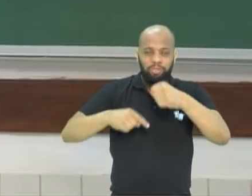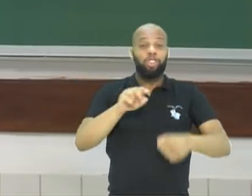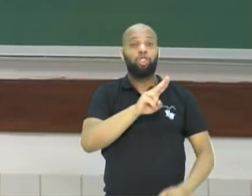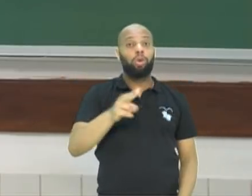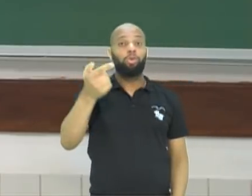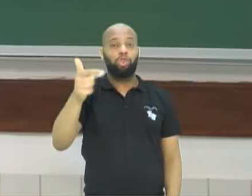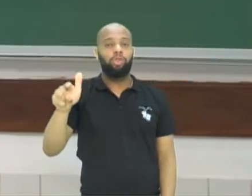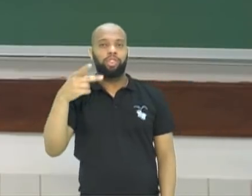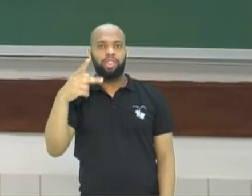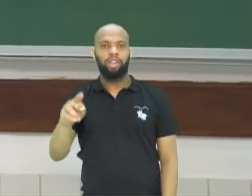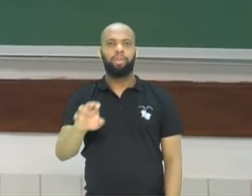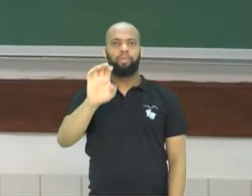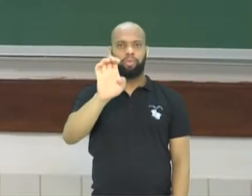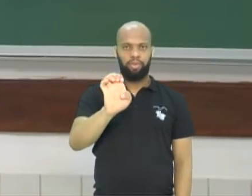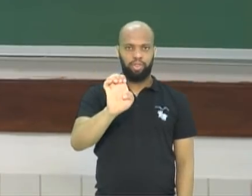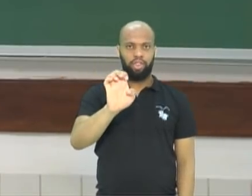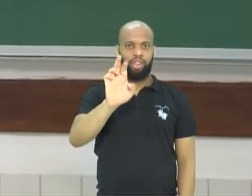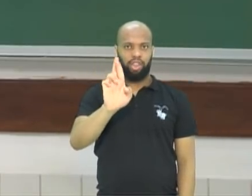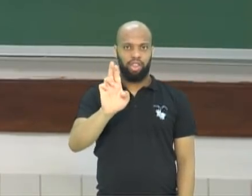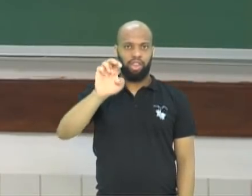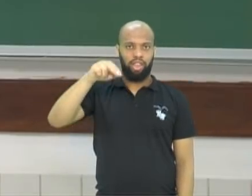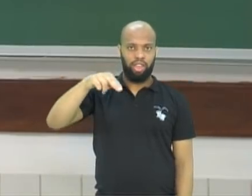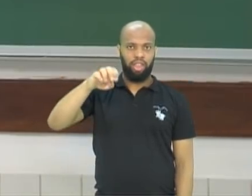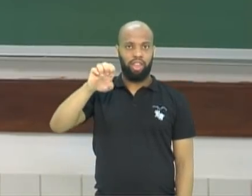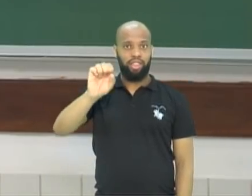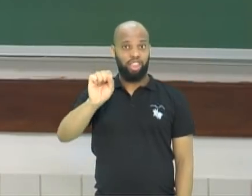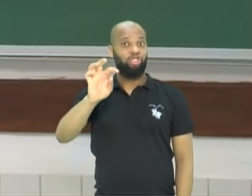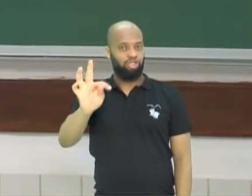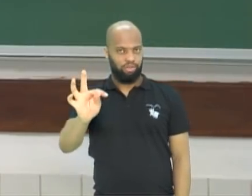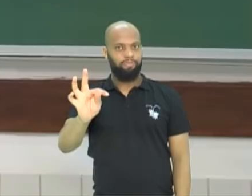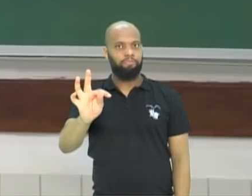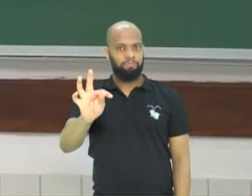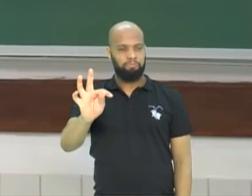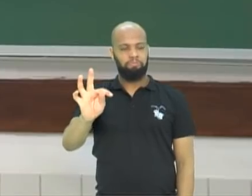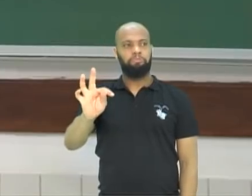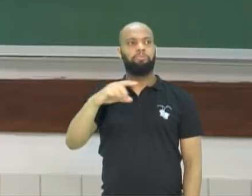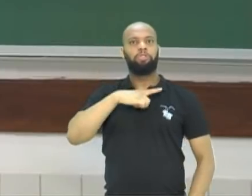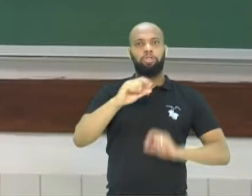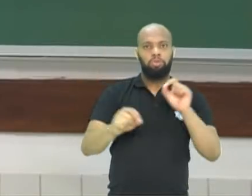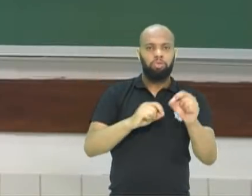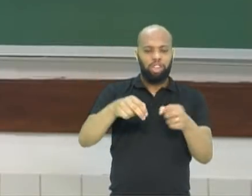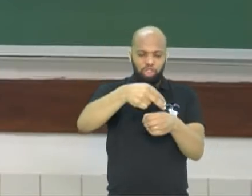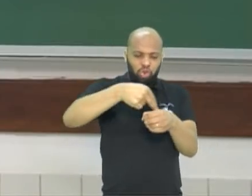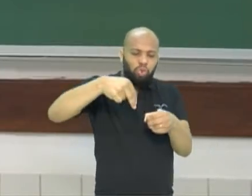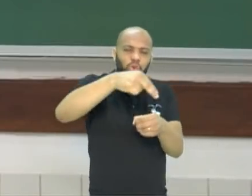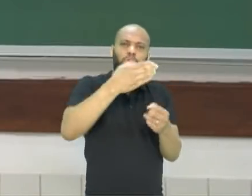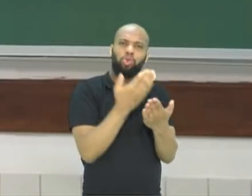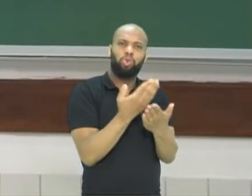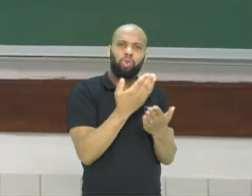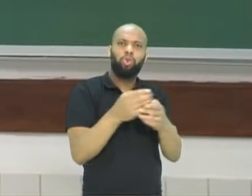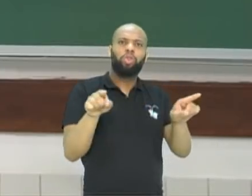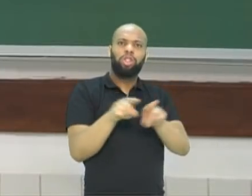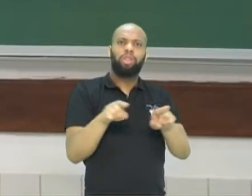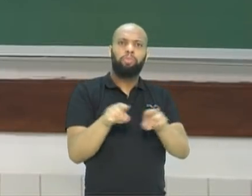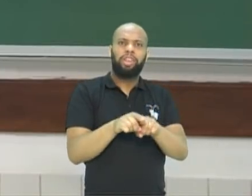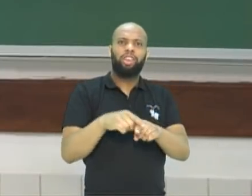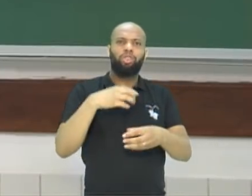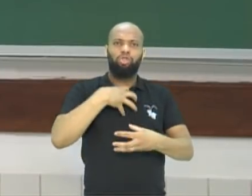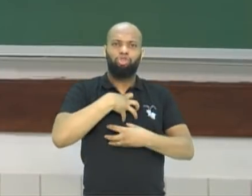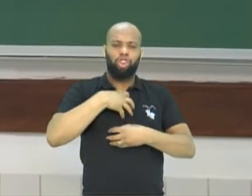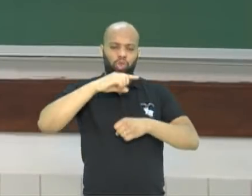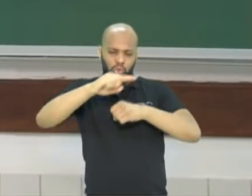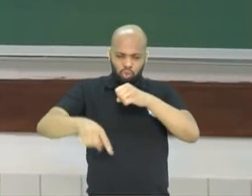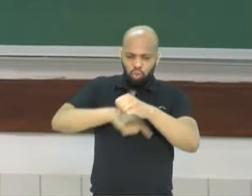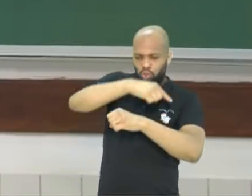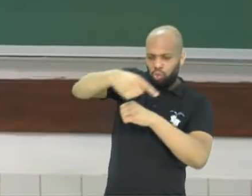gente acredita hoje, assim, que convence mais a gente, né? Com o núcleo, com a eletrosfera, com os mesons, com os prótons, com os